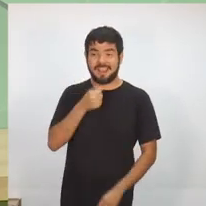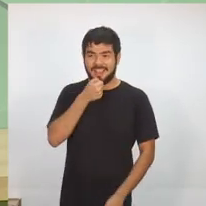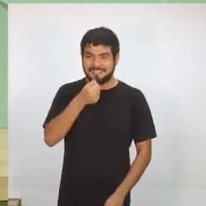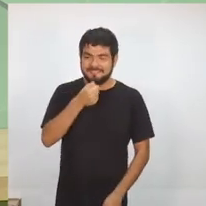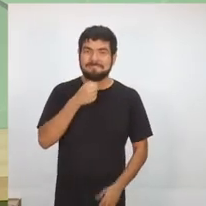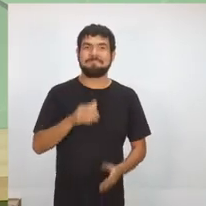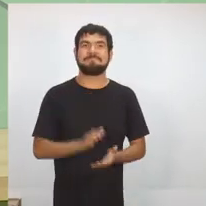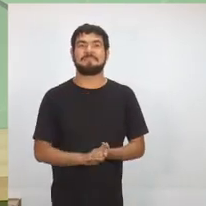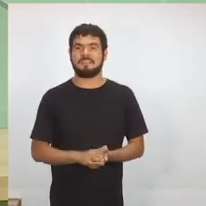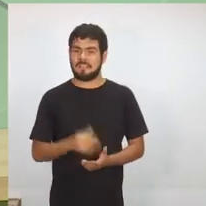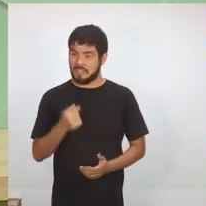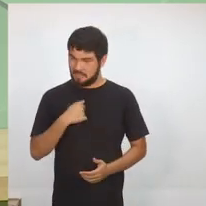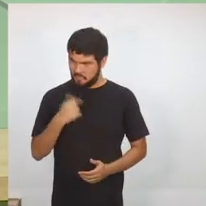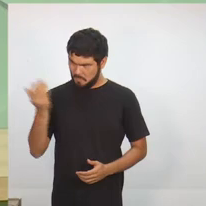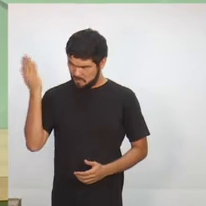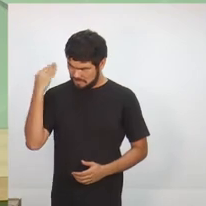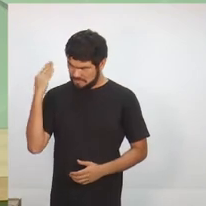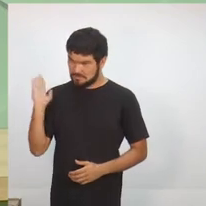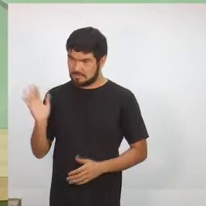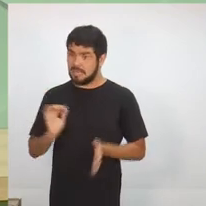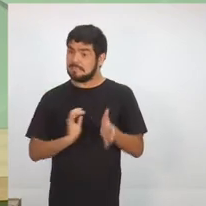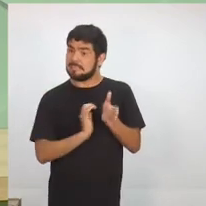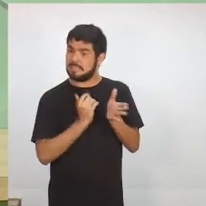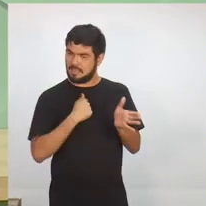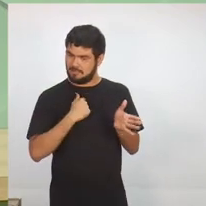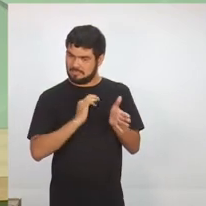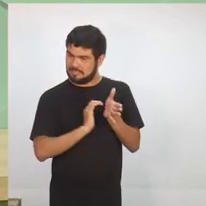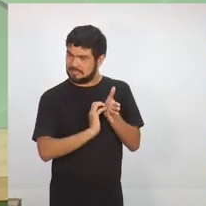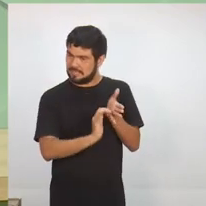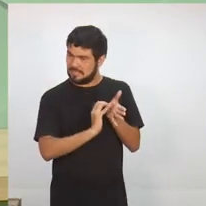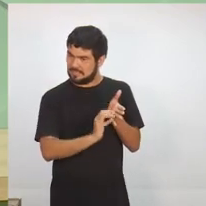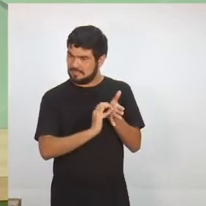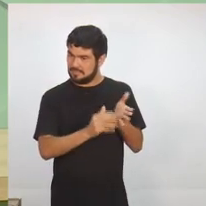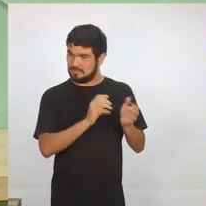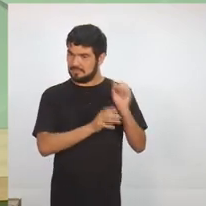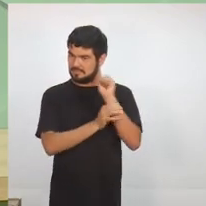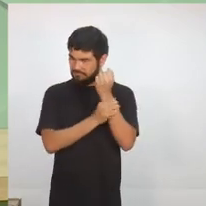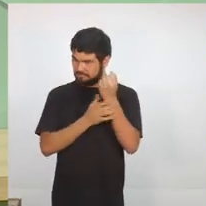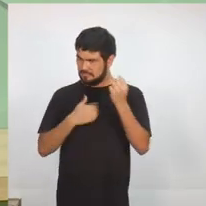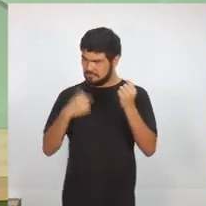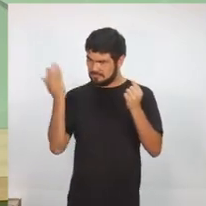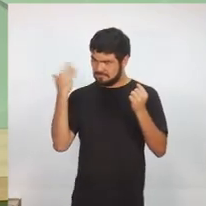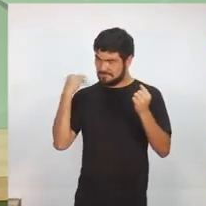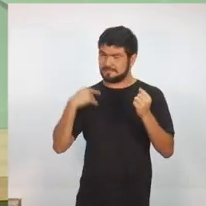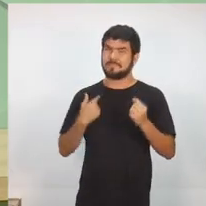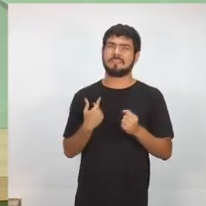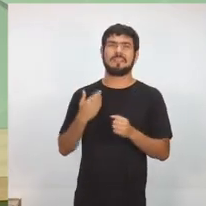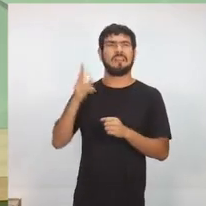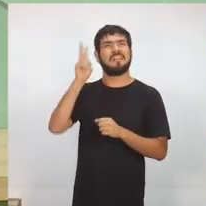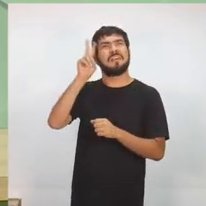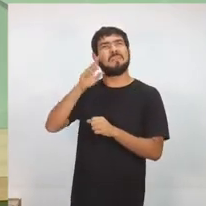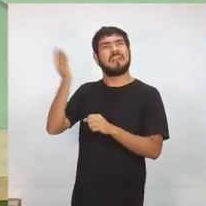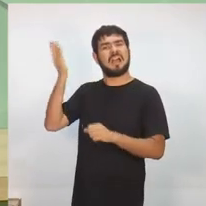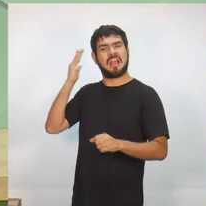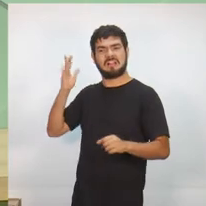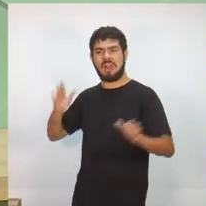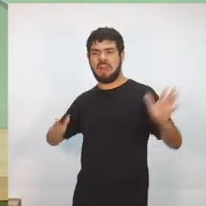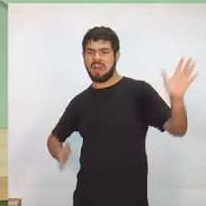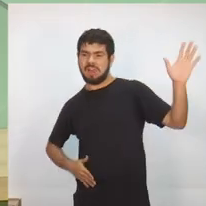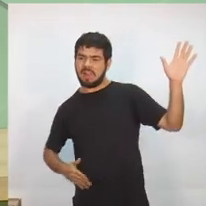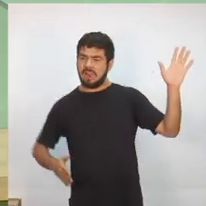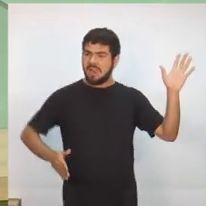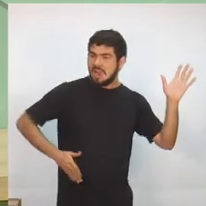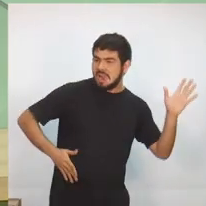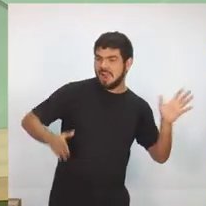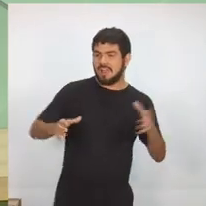você que eu fui secretário de Segurança Pública do Estado do Amazonas. E naquela época as galeras